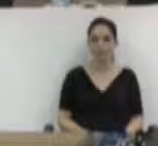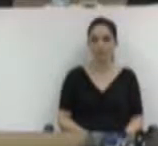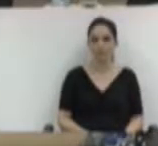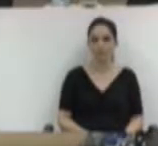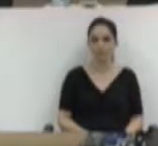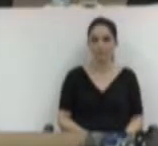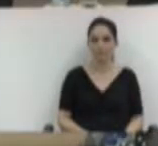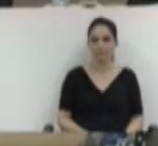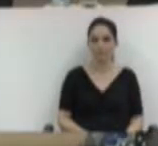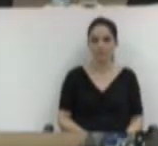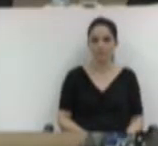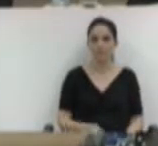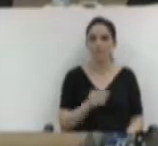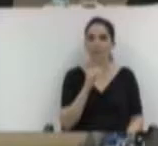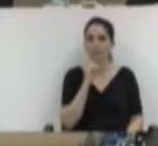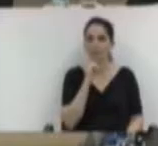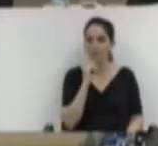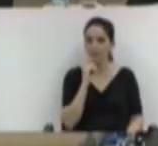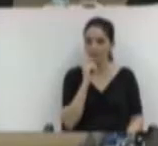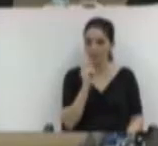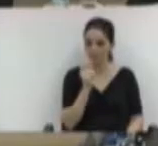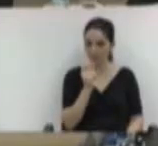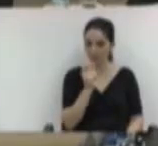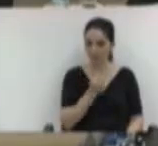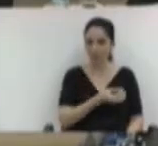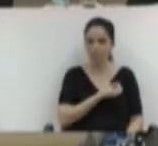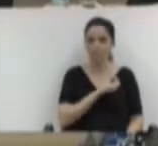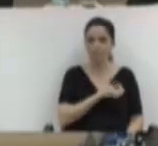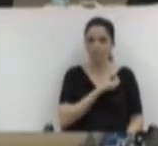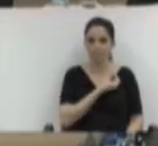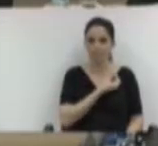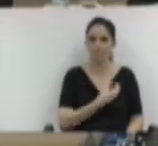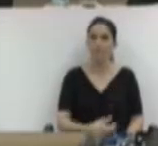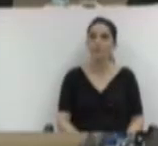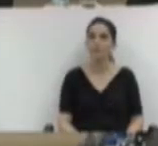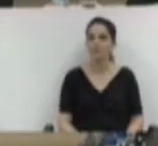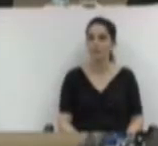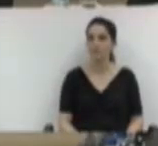Dr. Raul Nilson no plenário. Muito obrigado, senhor presidente.